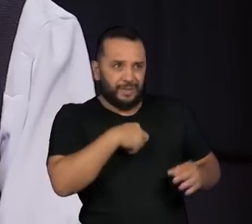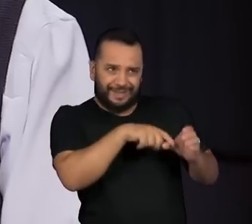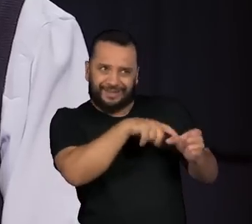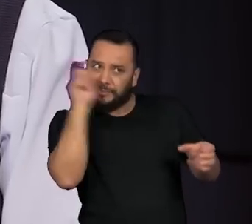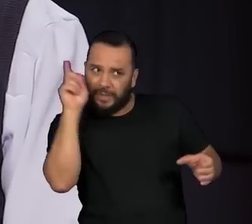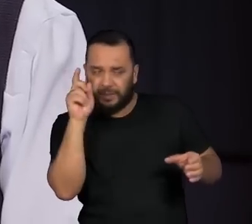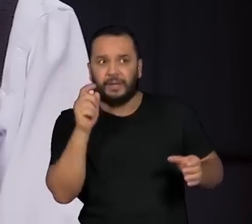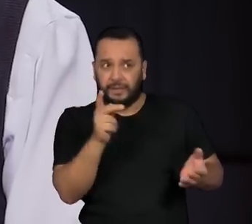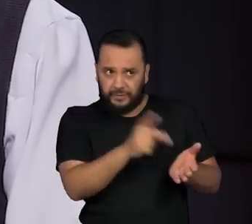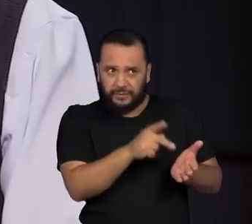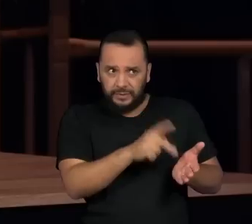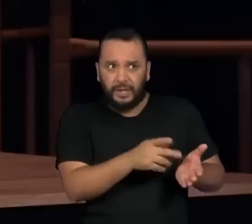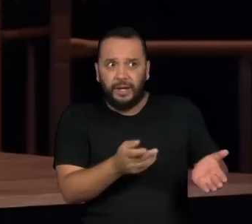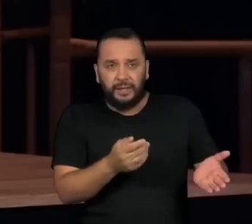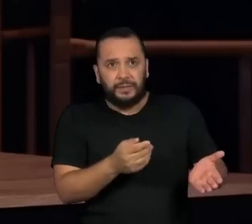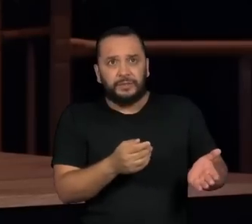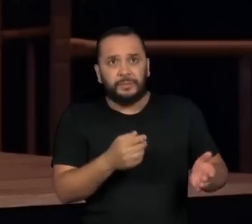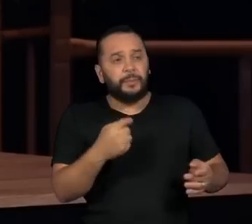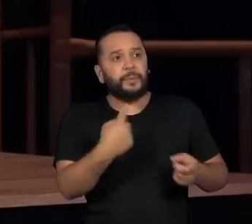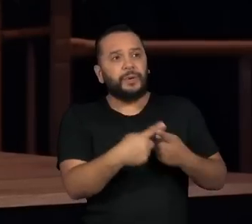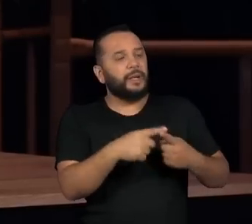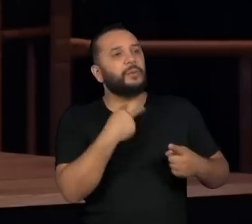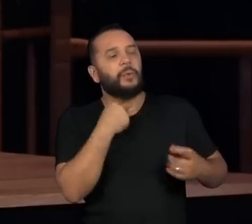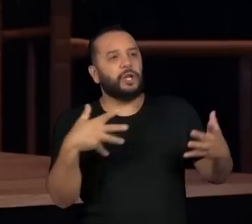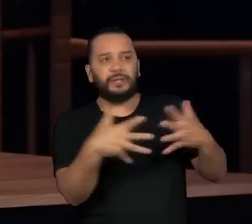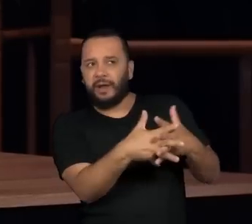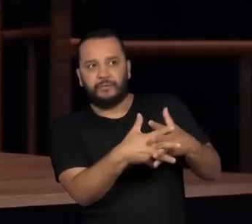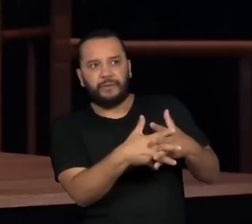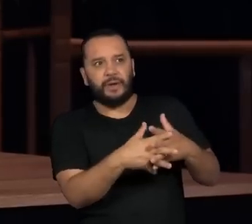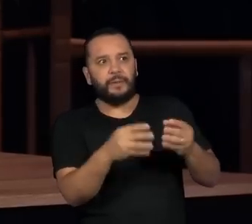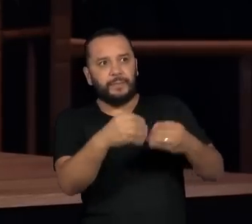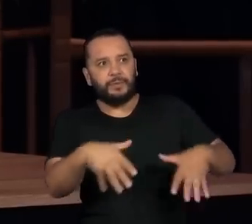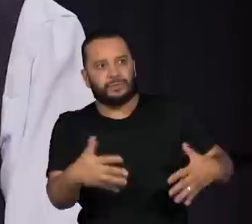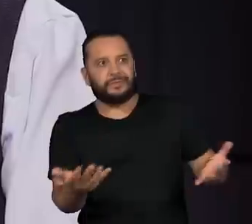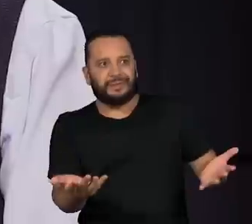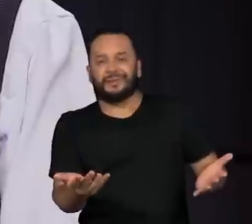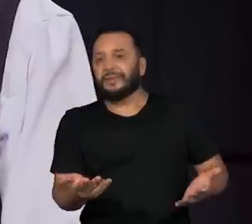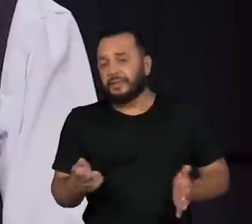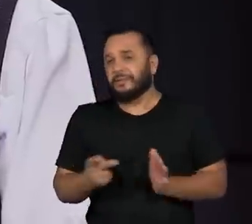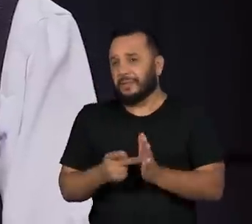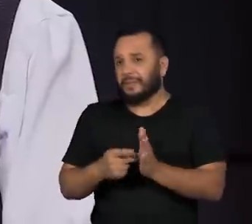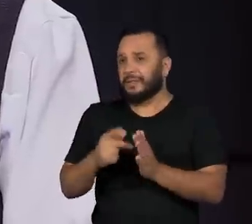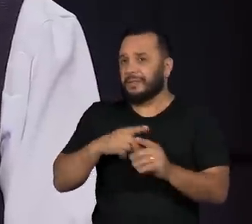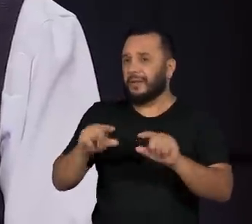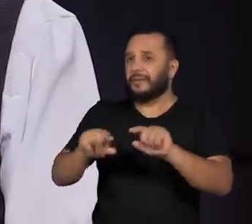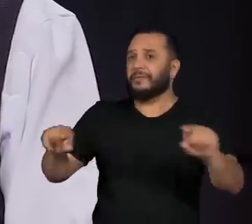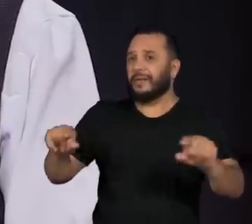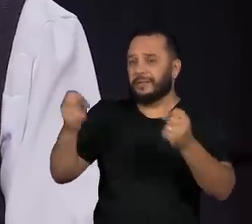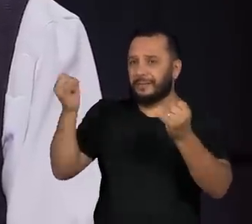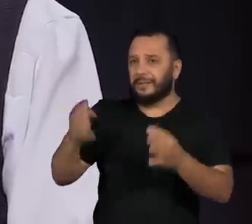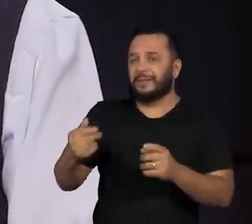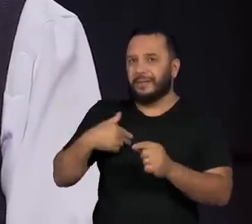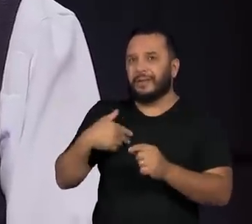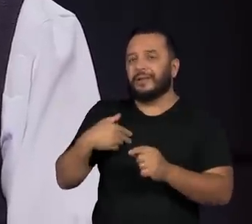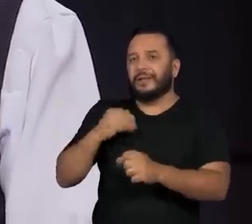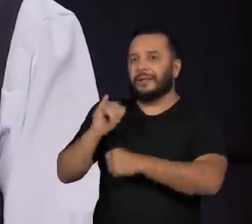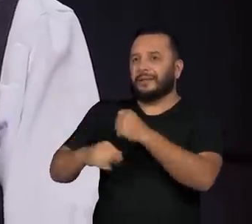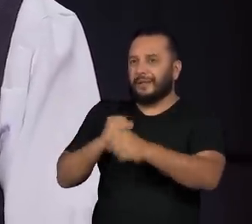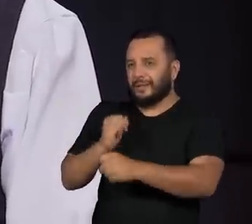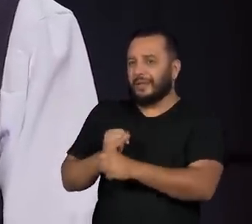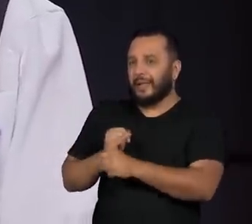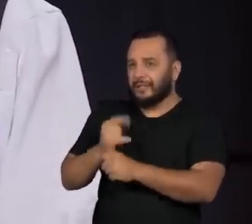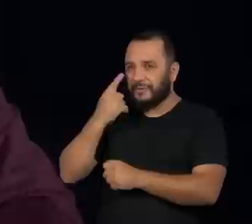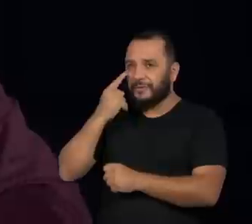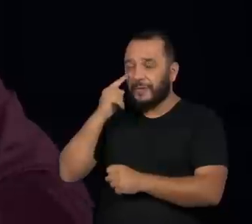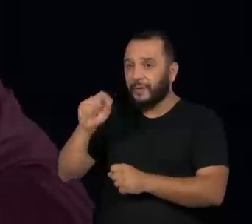porque a coisa as coisas me travou por aqui ela vai por ali tem uma frase dizendo que a internet interpreta a censura como defeito e